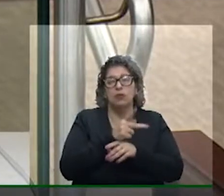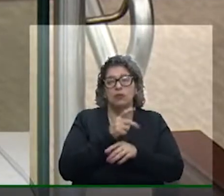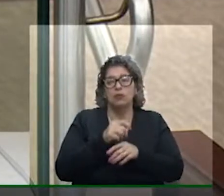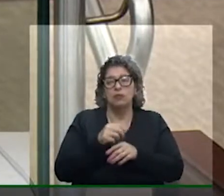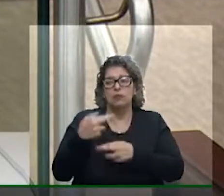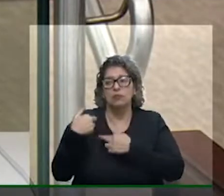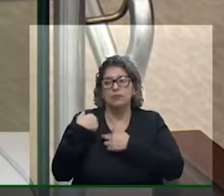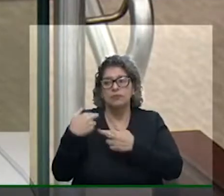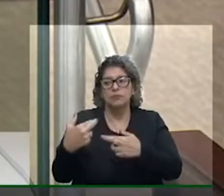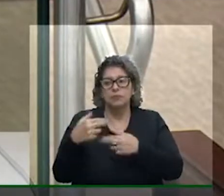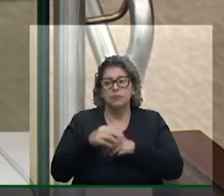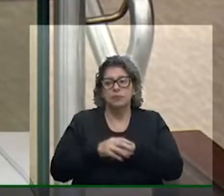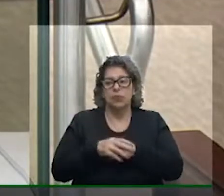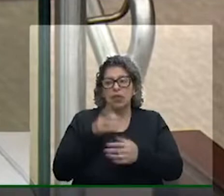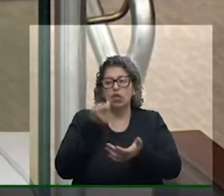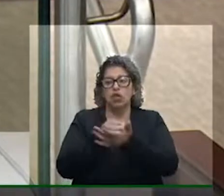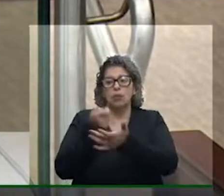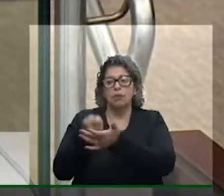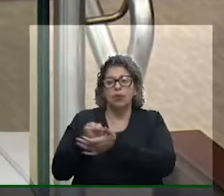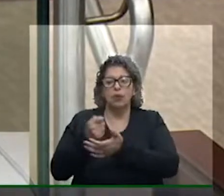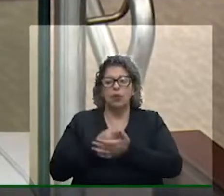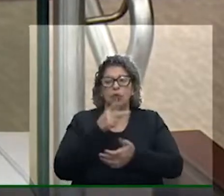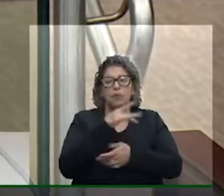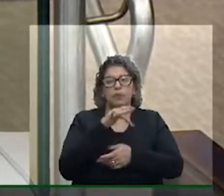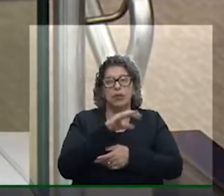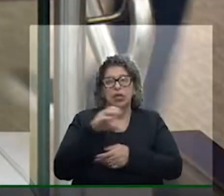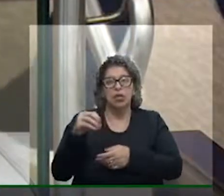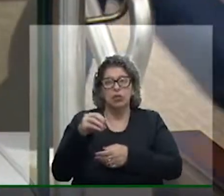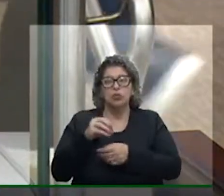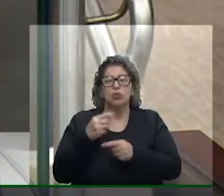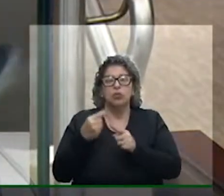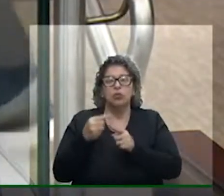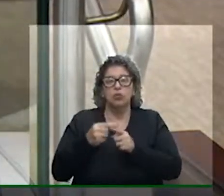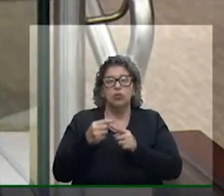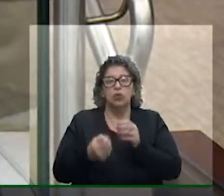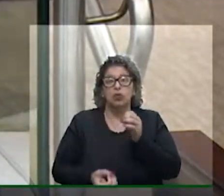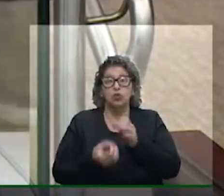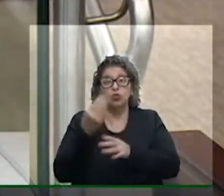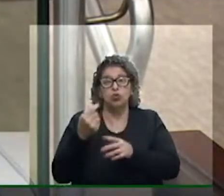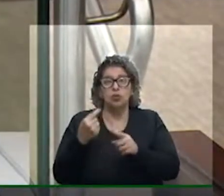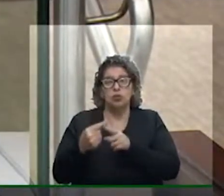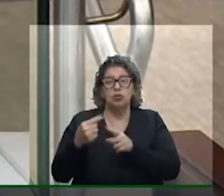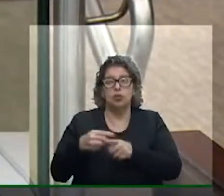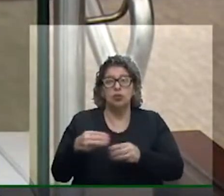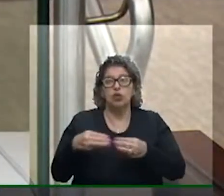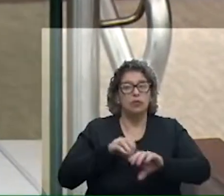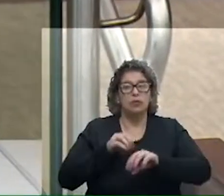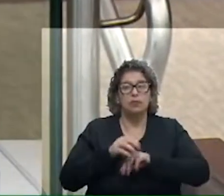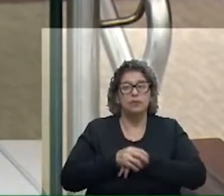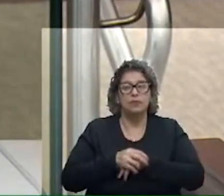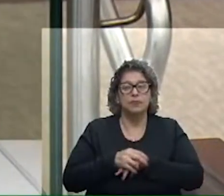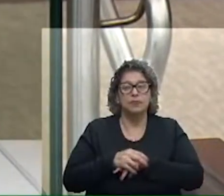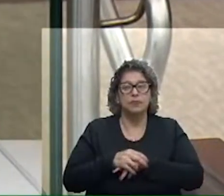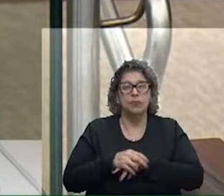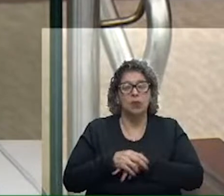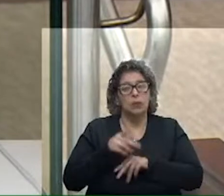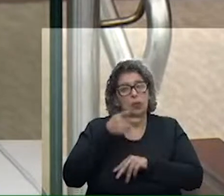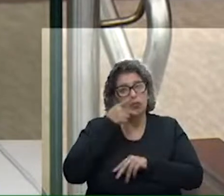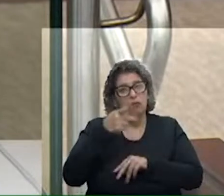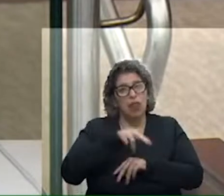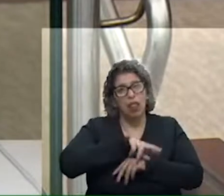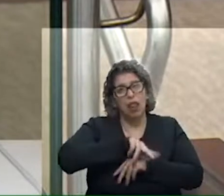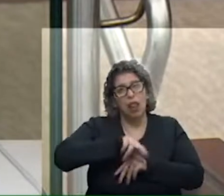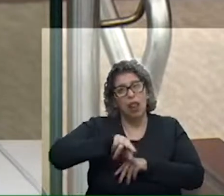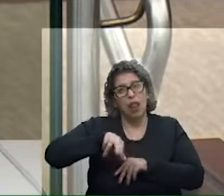responsabilidades? Quem é que não pagou o piso, muito embora tenha o instituído quando ministro da Educação? Isso para não falar dos